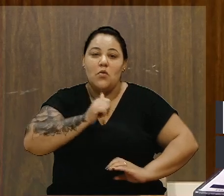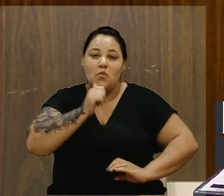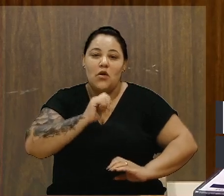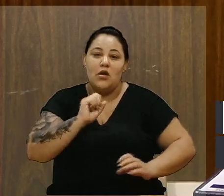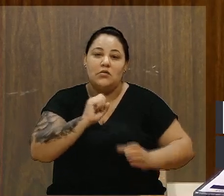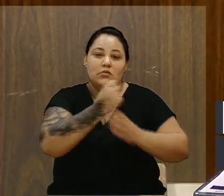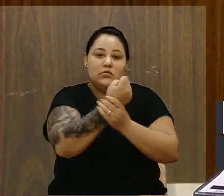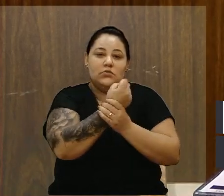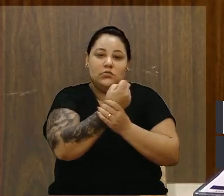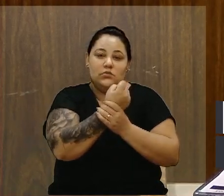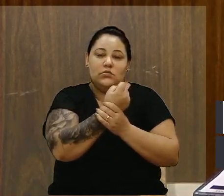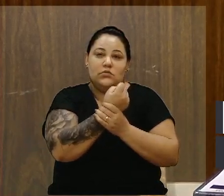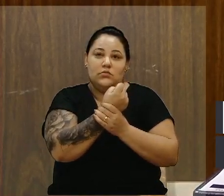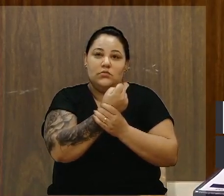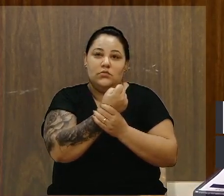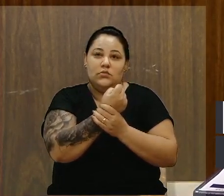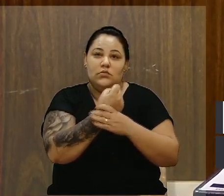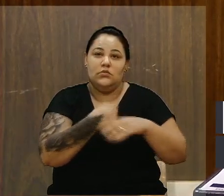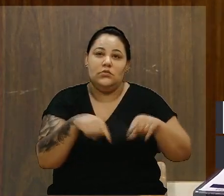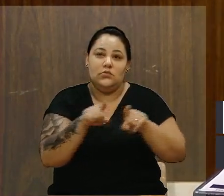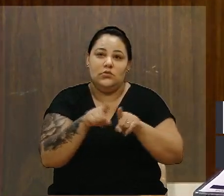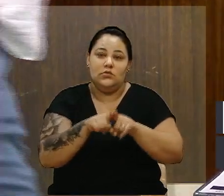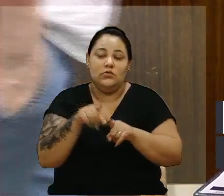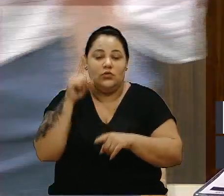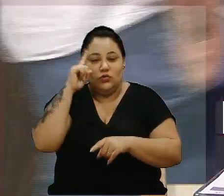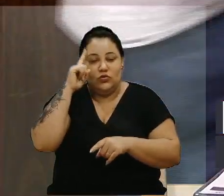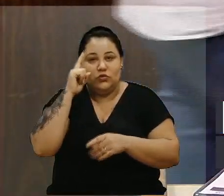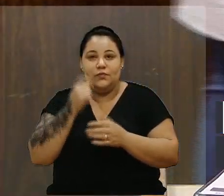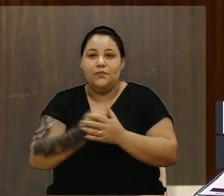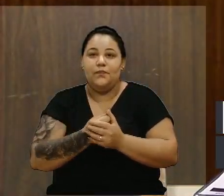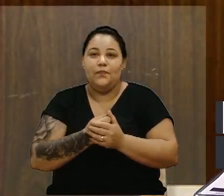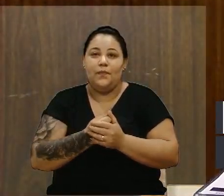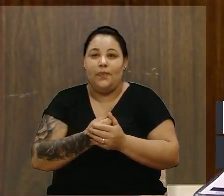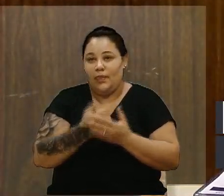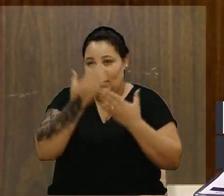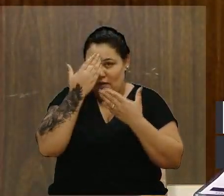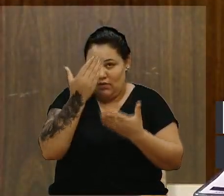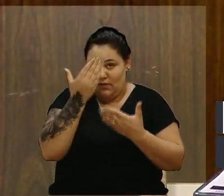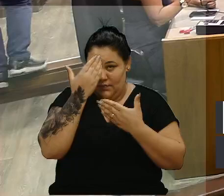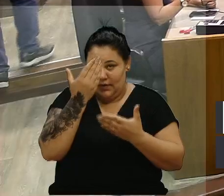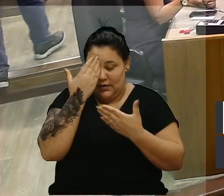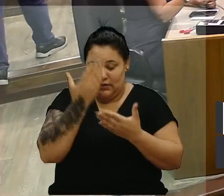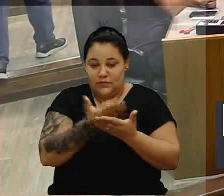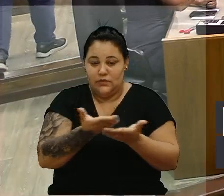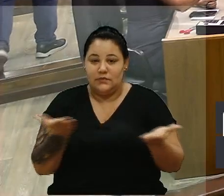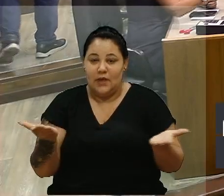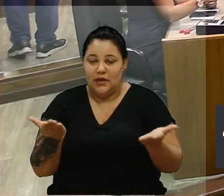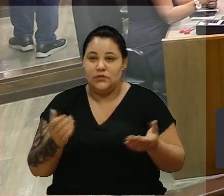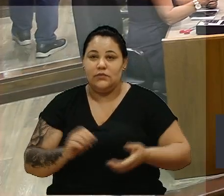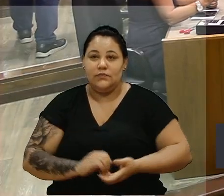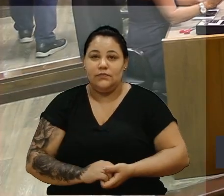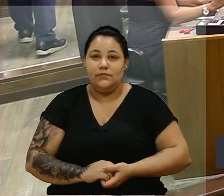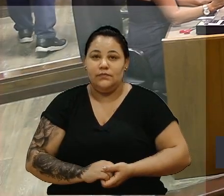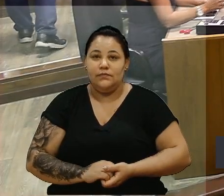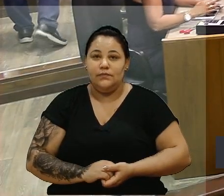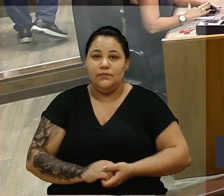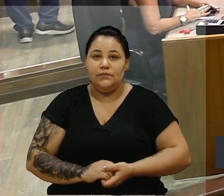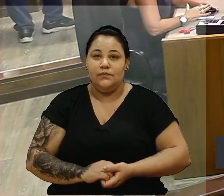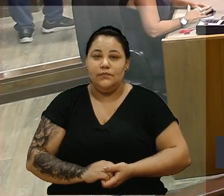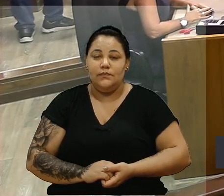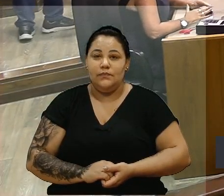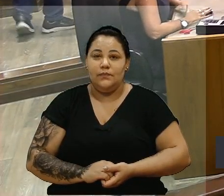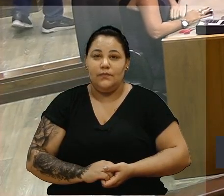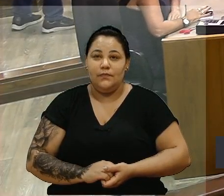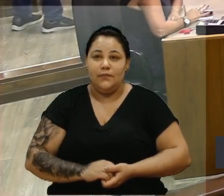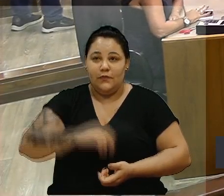das mulheres, no Carnaval e em todos os dias. Obrigada pelo espaço. Obrigado, vereadora Rose. Em a parte, vereadora Edson